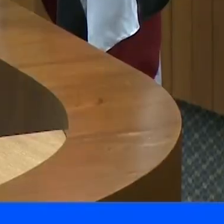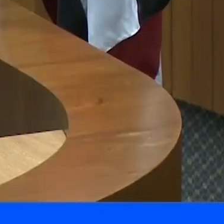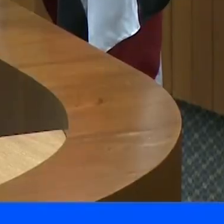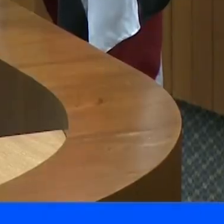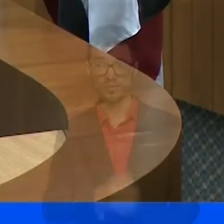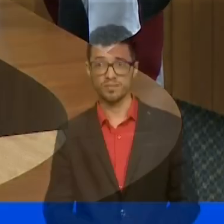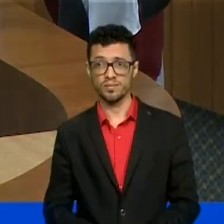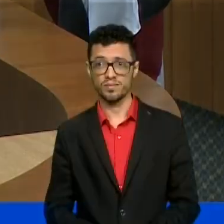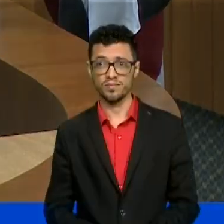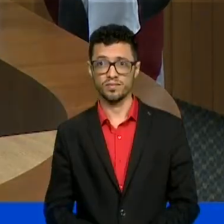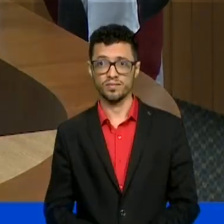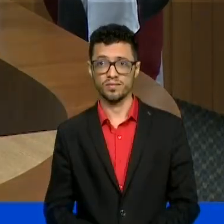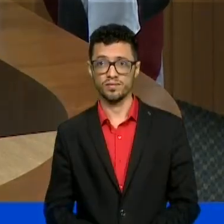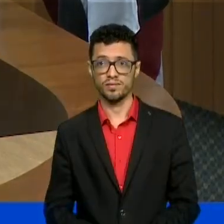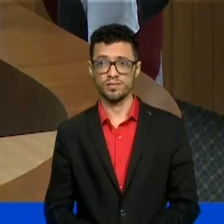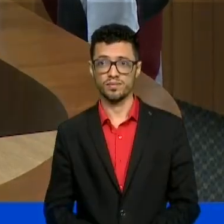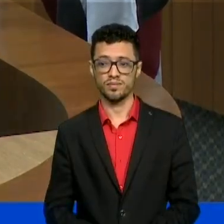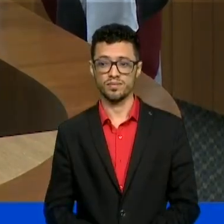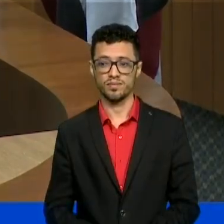Quero aqui